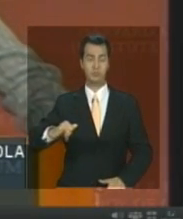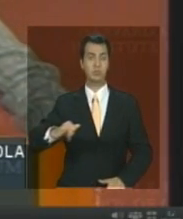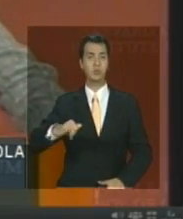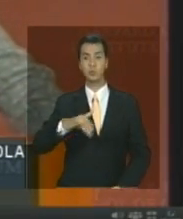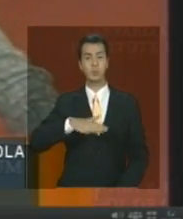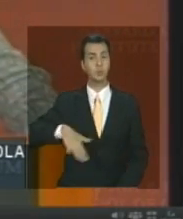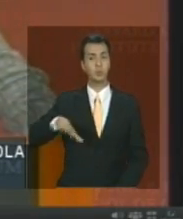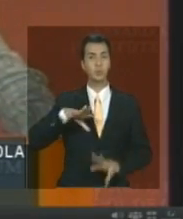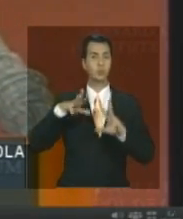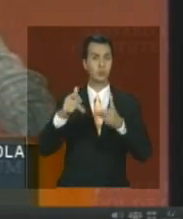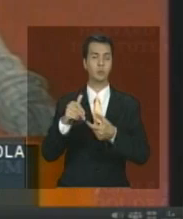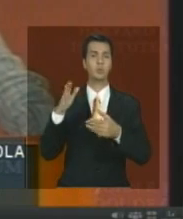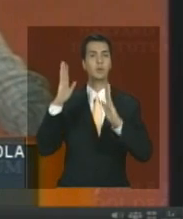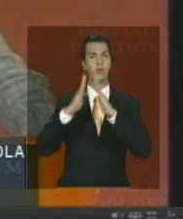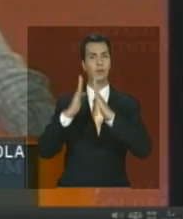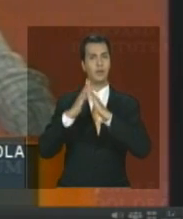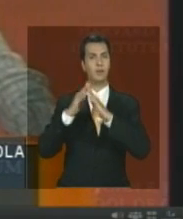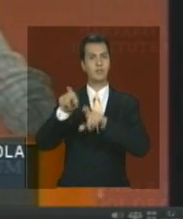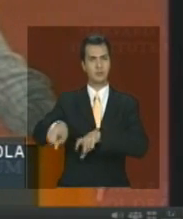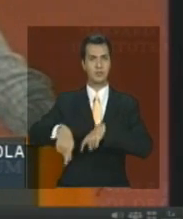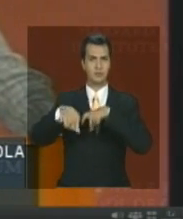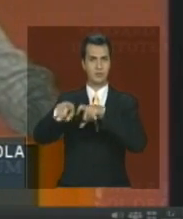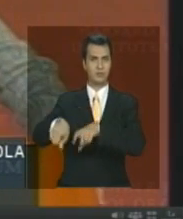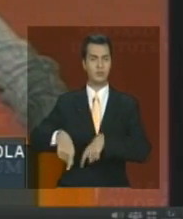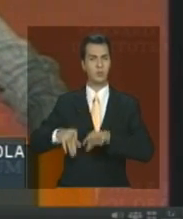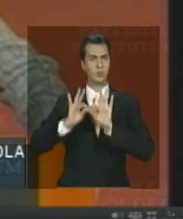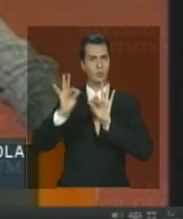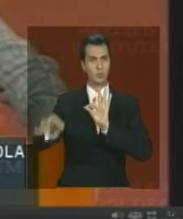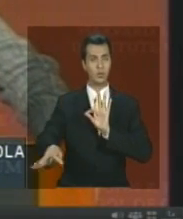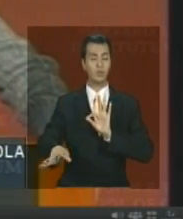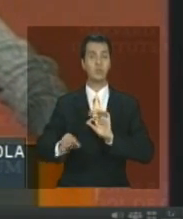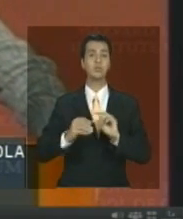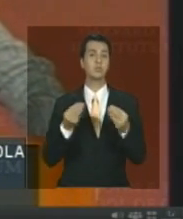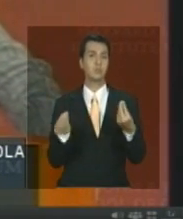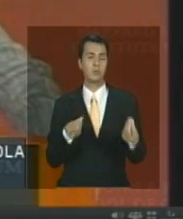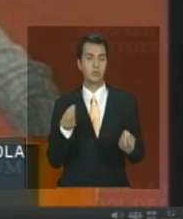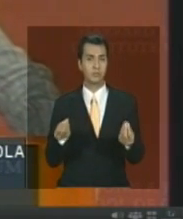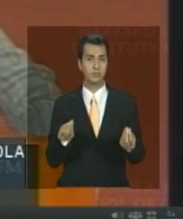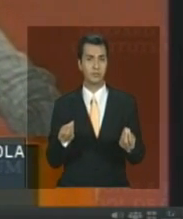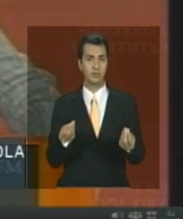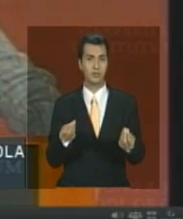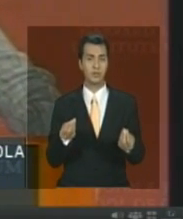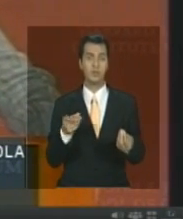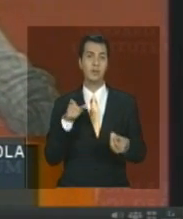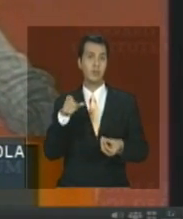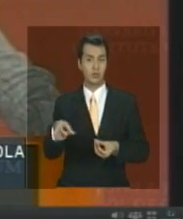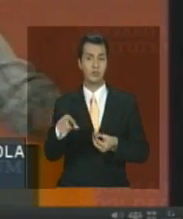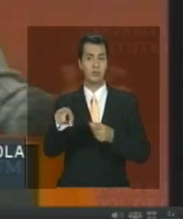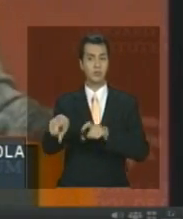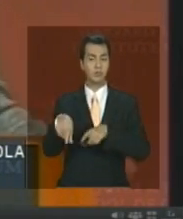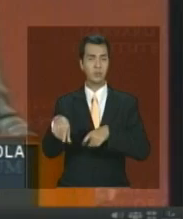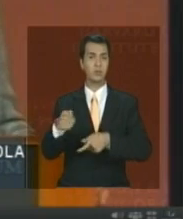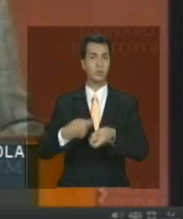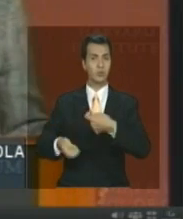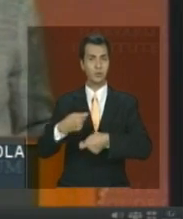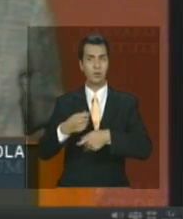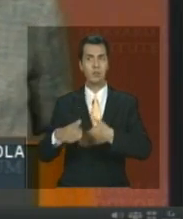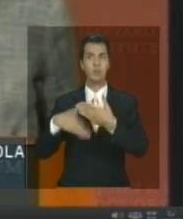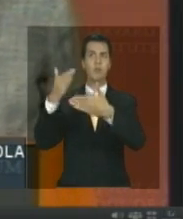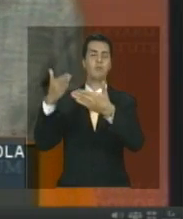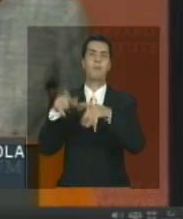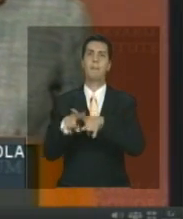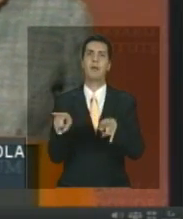no segmento rural. É impossível ter desenvolvimento econômico sem